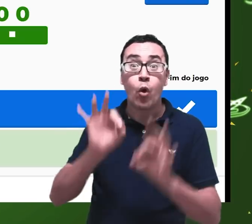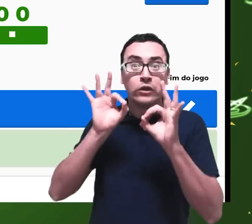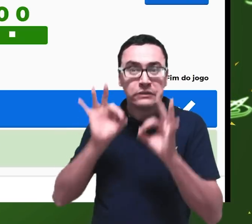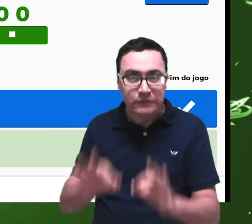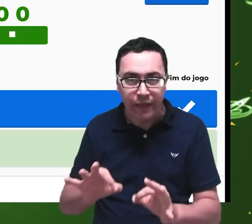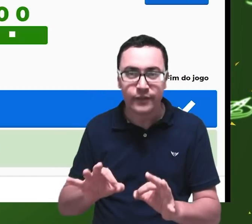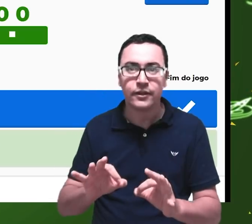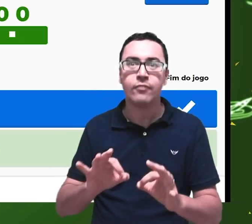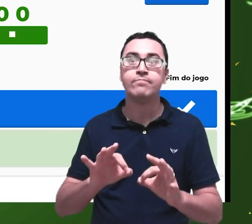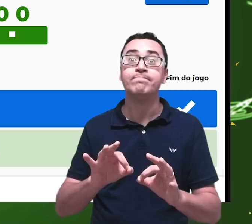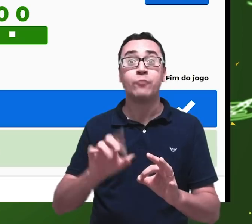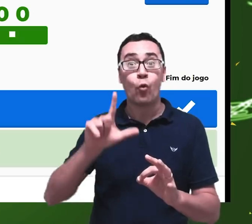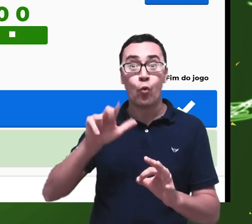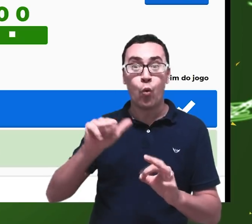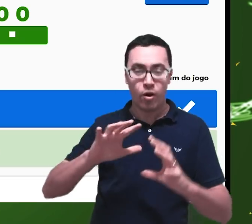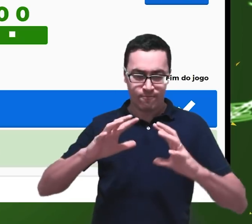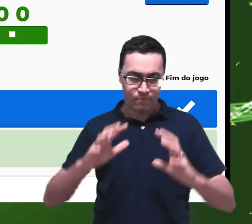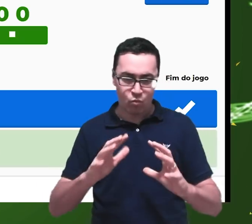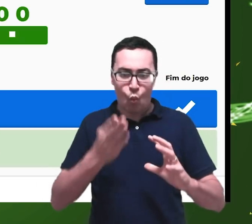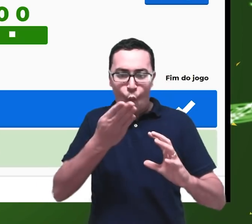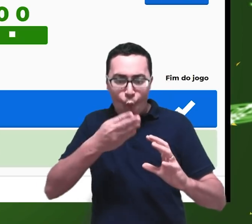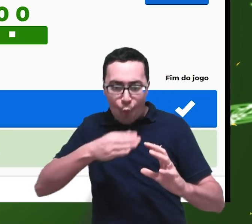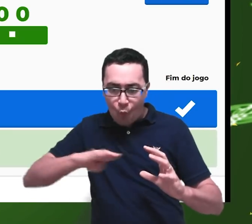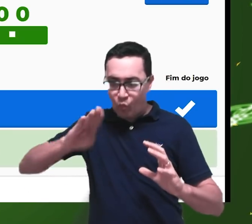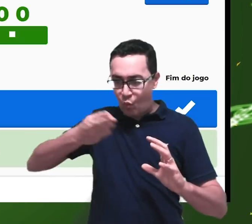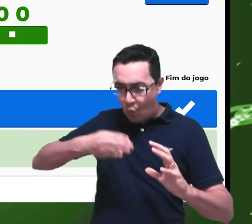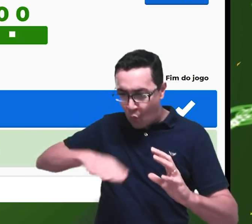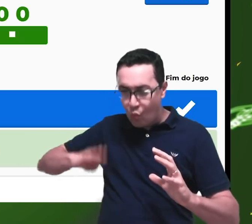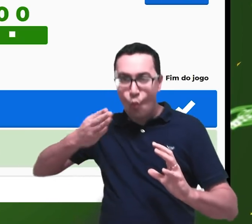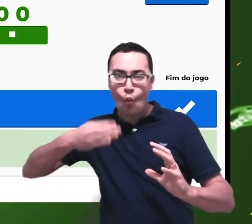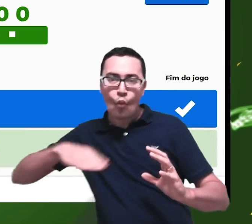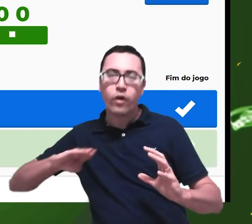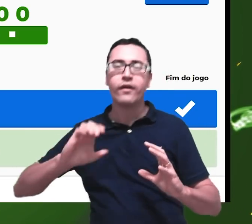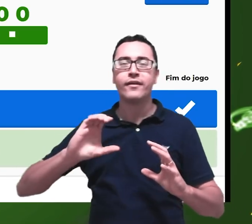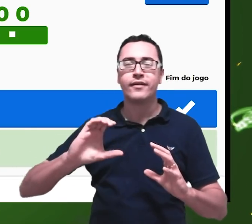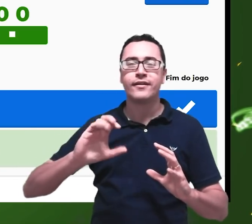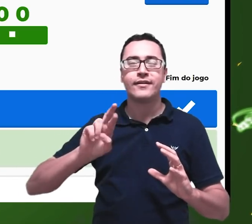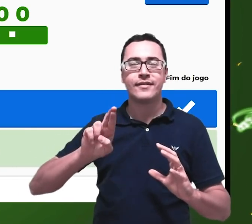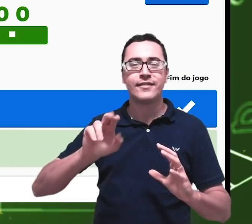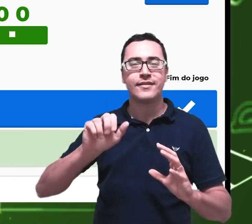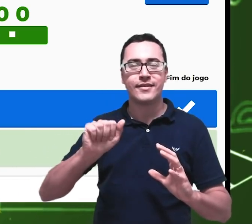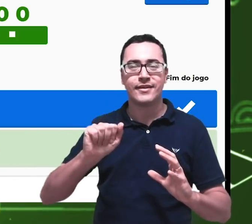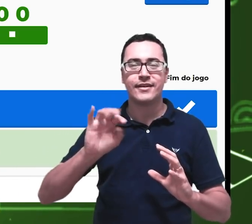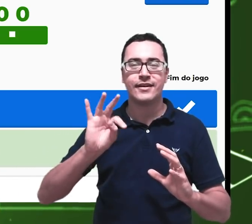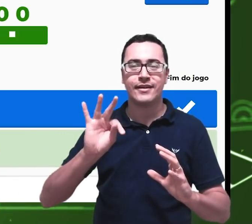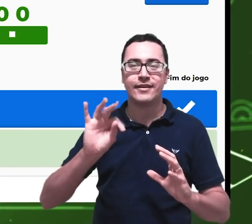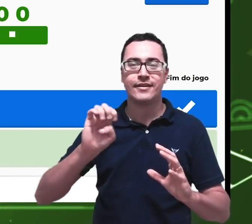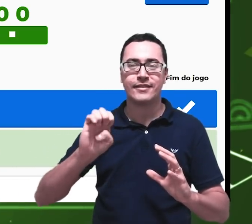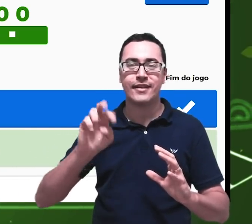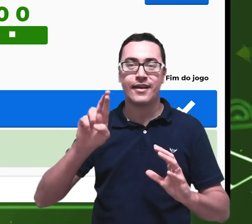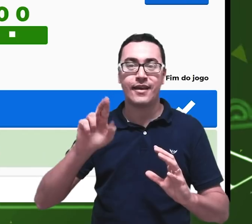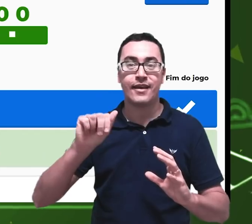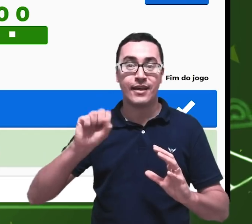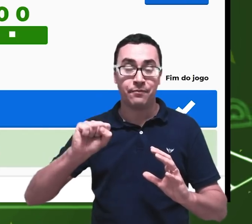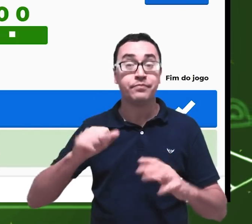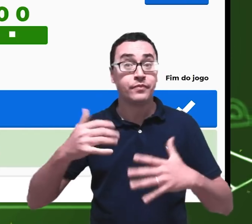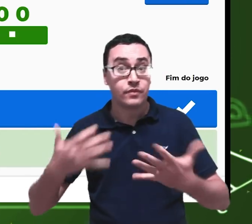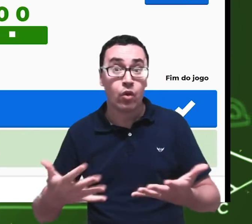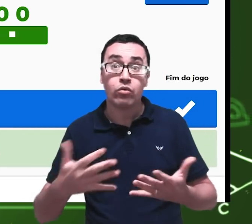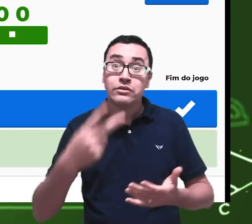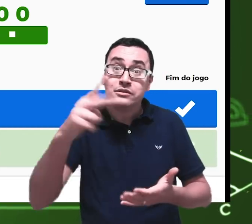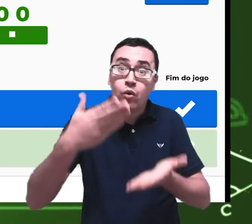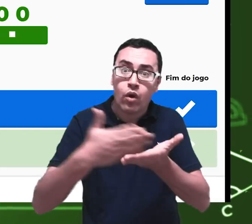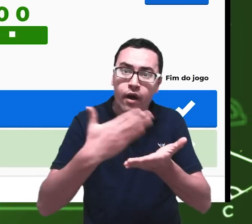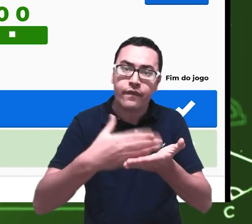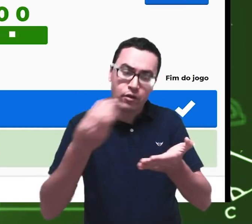São crateras. Anote a palavra crateras aí no seu caderno e você vai